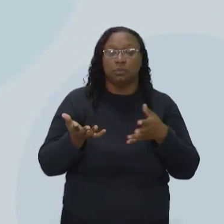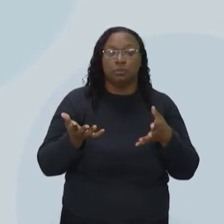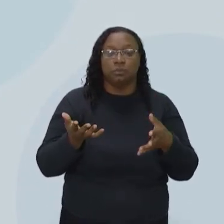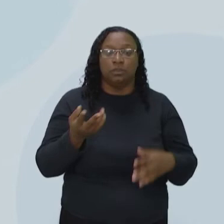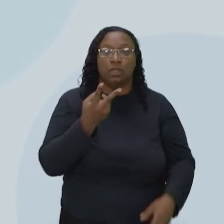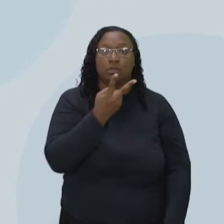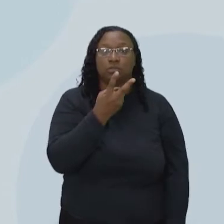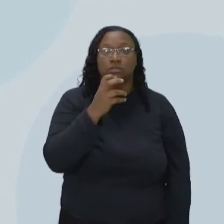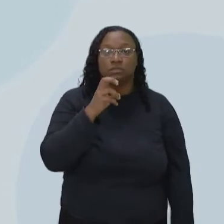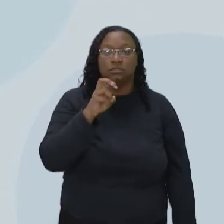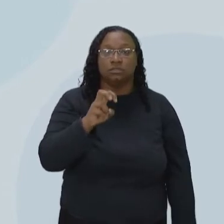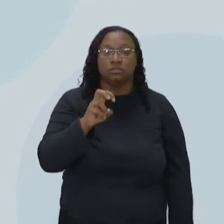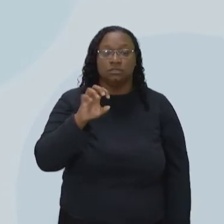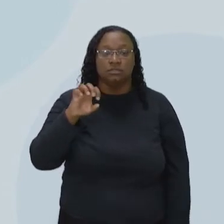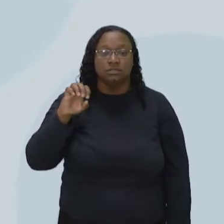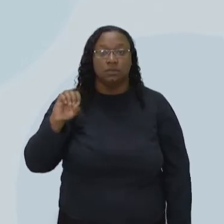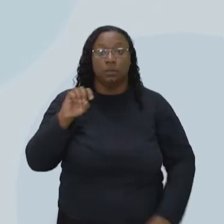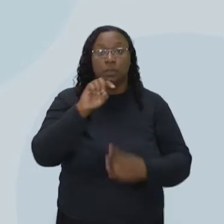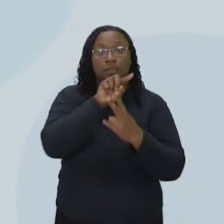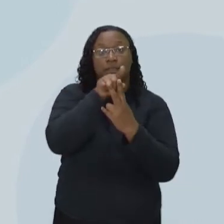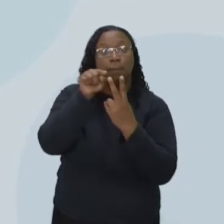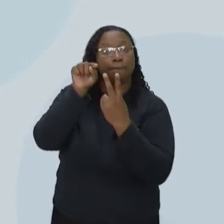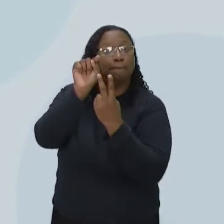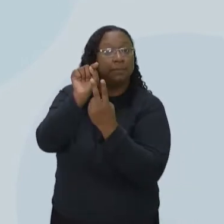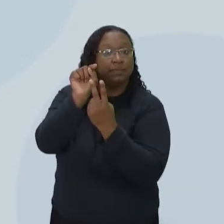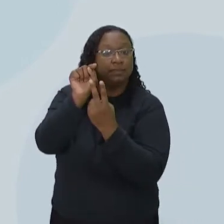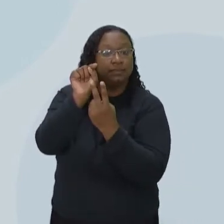250 π.